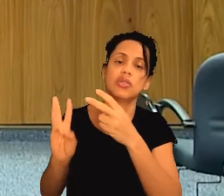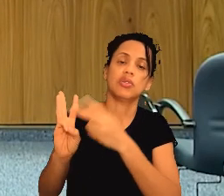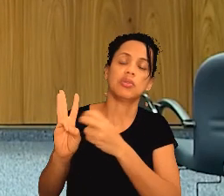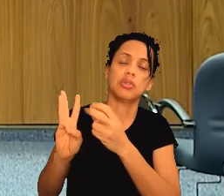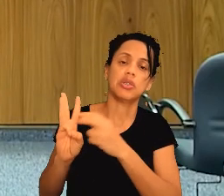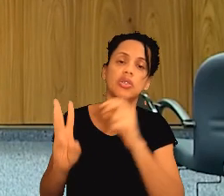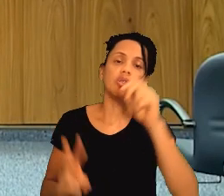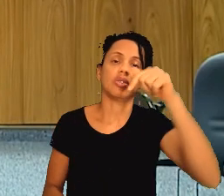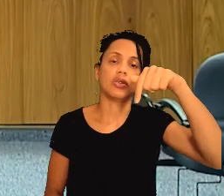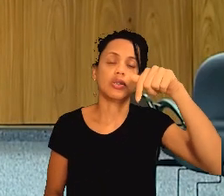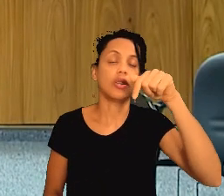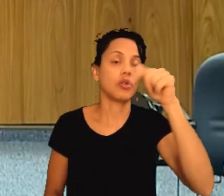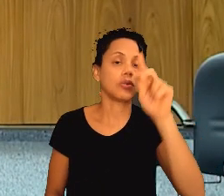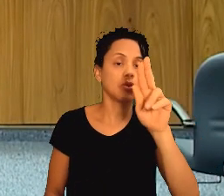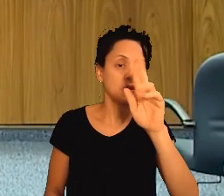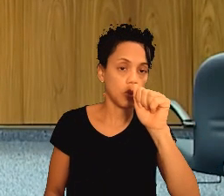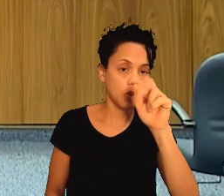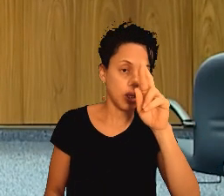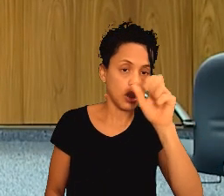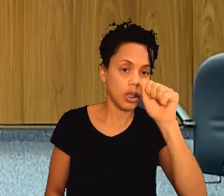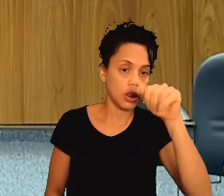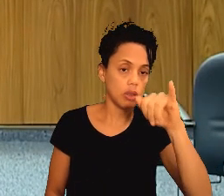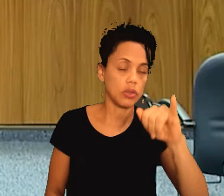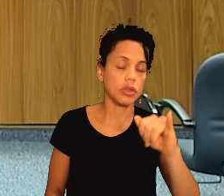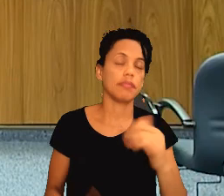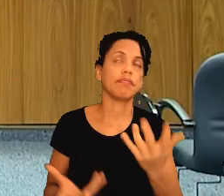a ponto de um dos casos que ficou